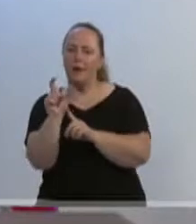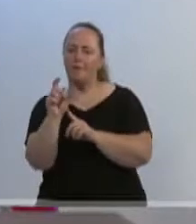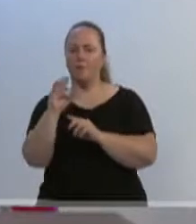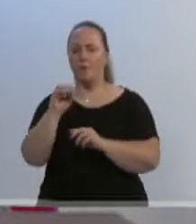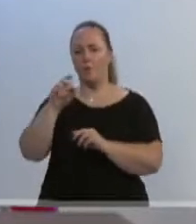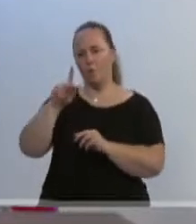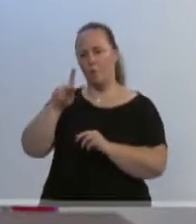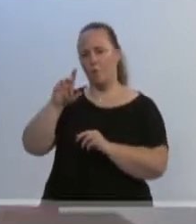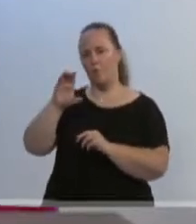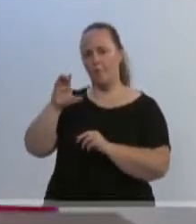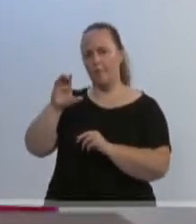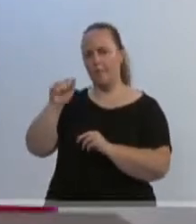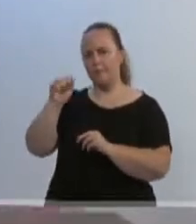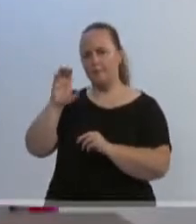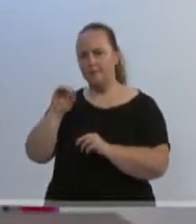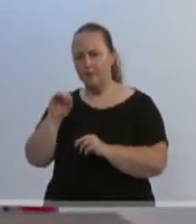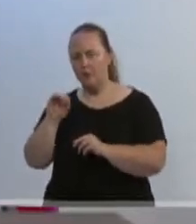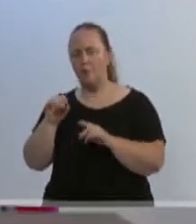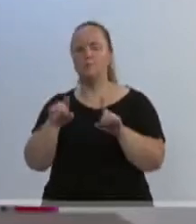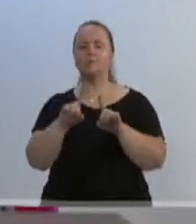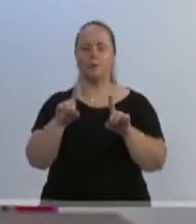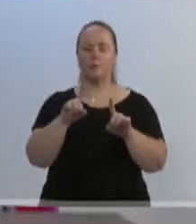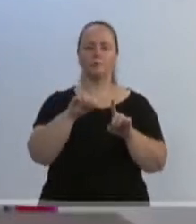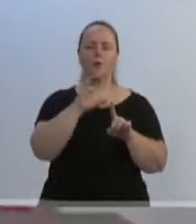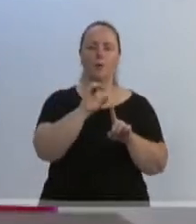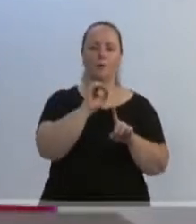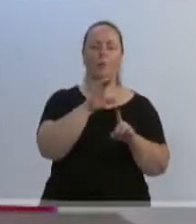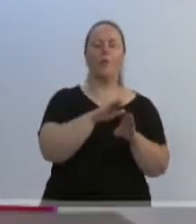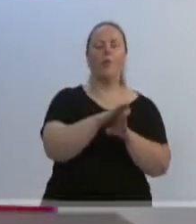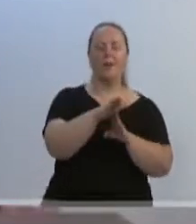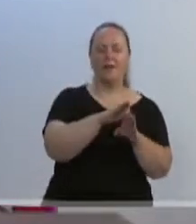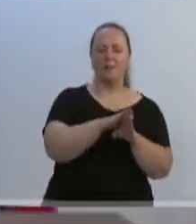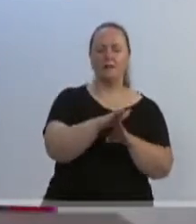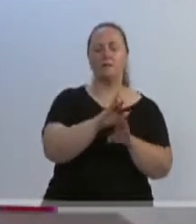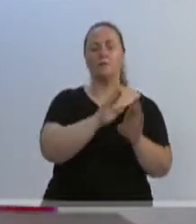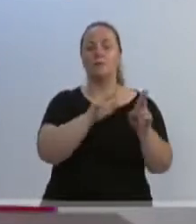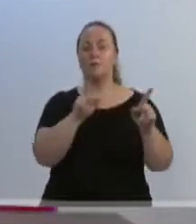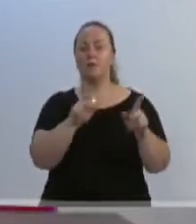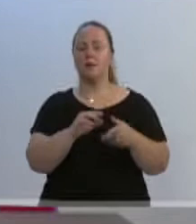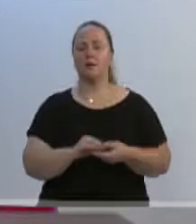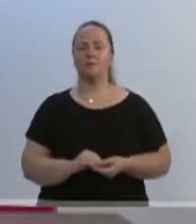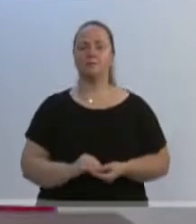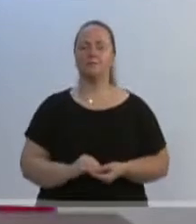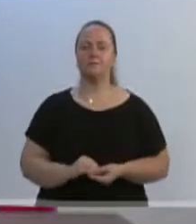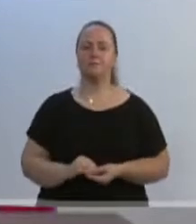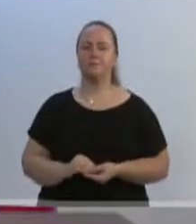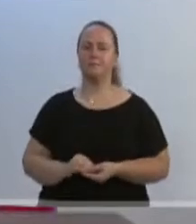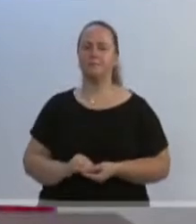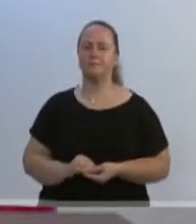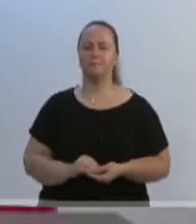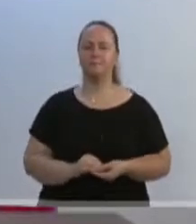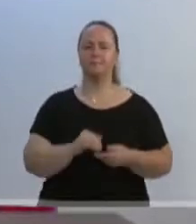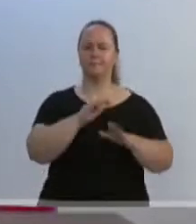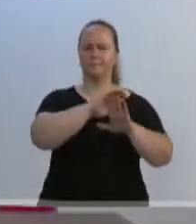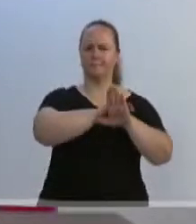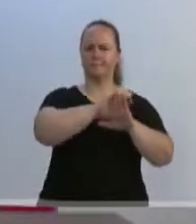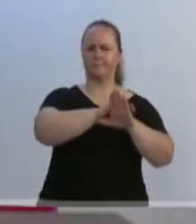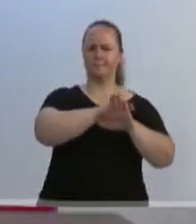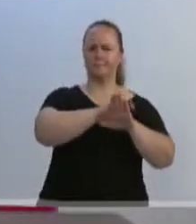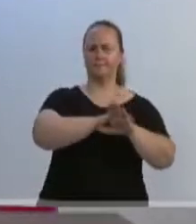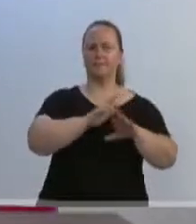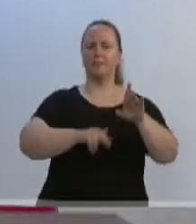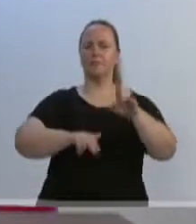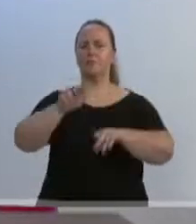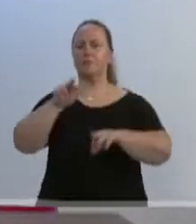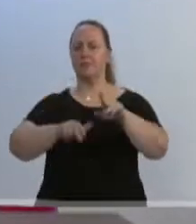correção, e queria mais uma vez agradecer ao vereador Bruno. Eu queria falar sobre ideologia e sobre